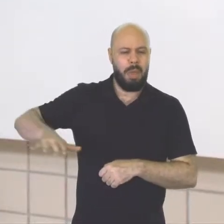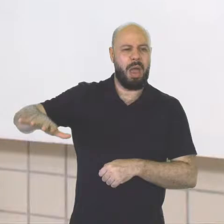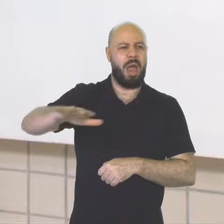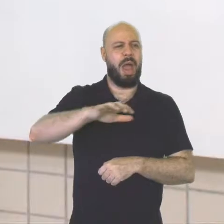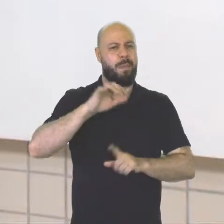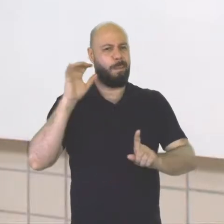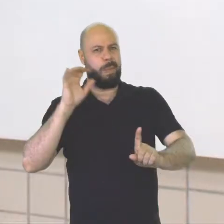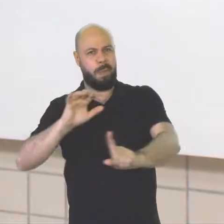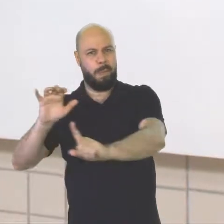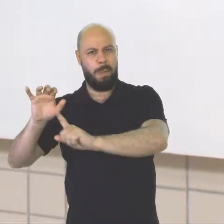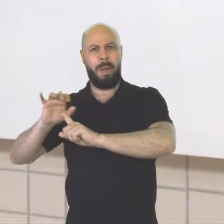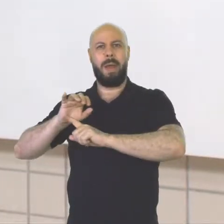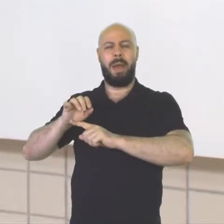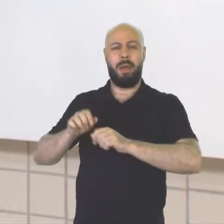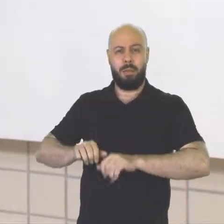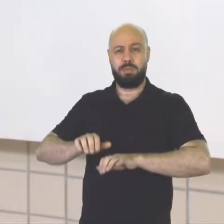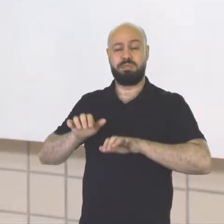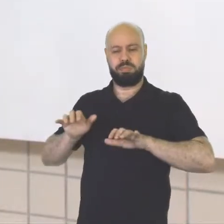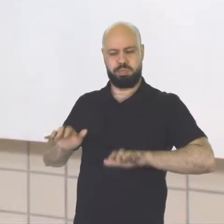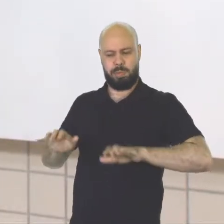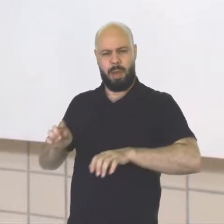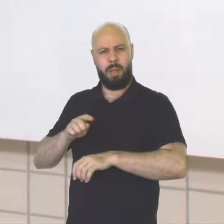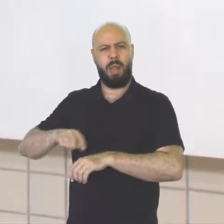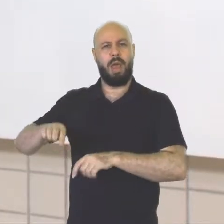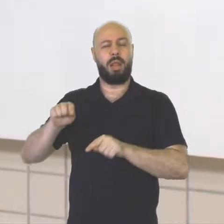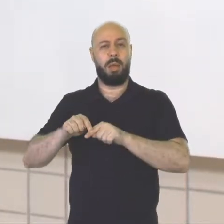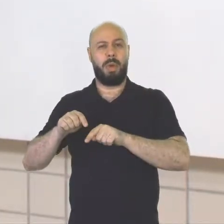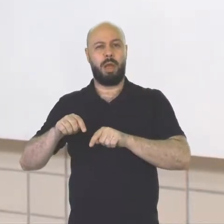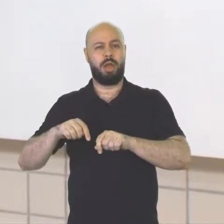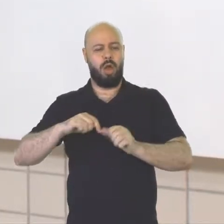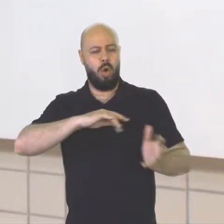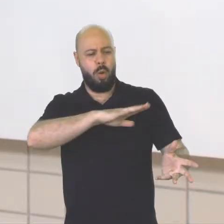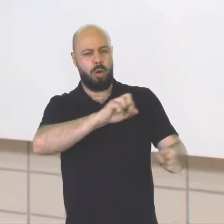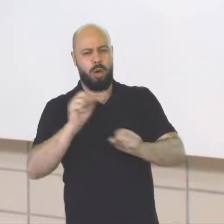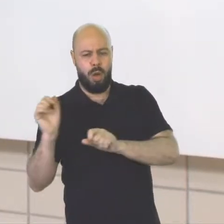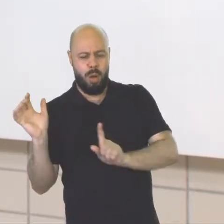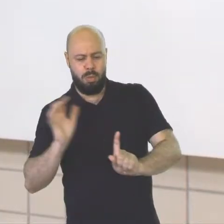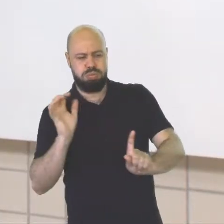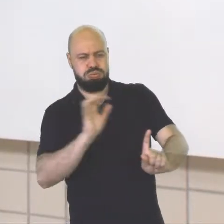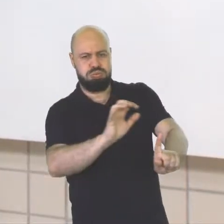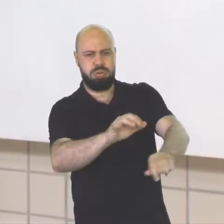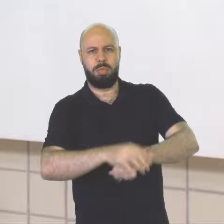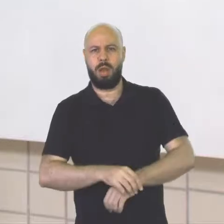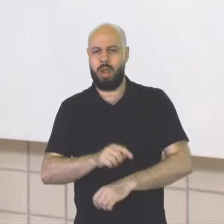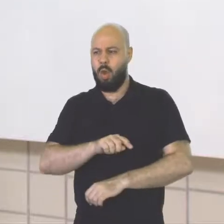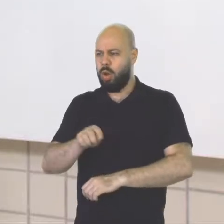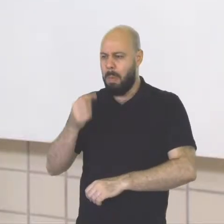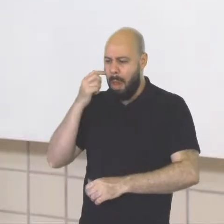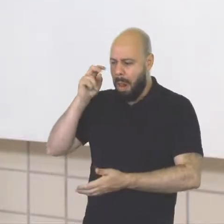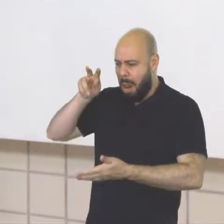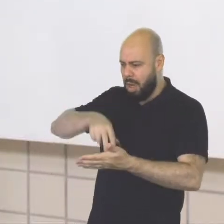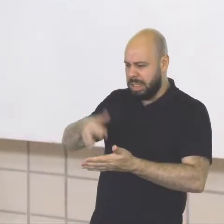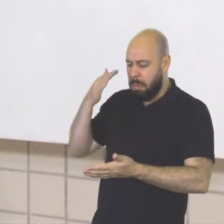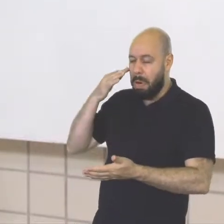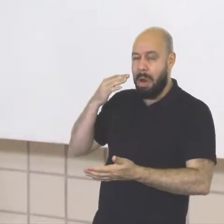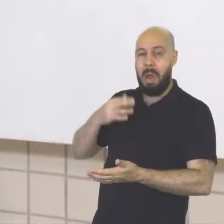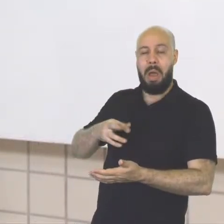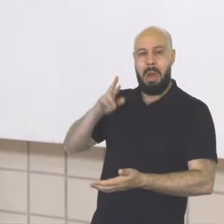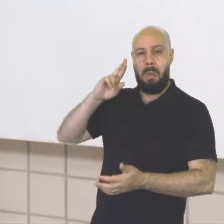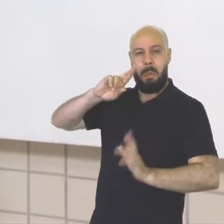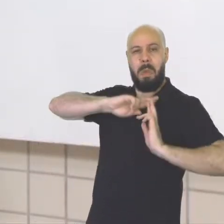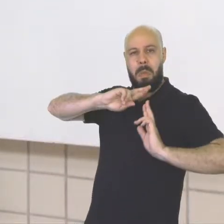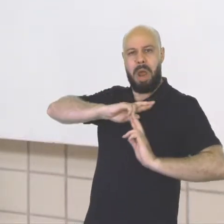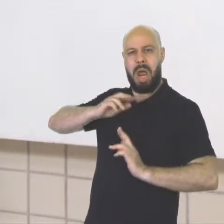não só britânico como mundial. As notícias que são veiculadas no The Times, elas são respeitáveis, né? São notícias que as